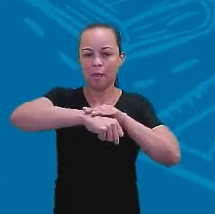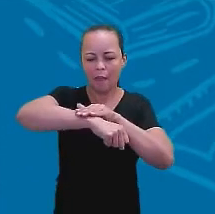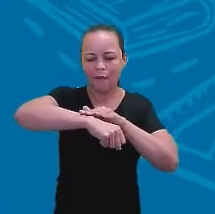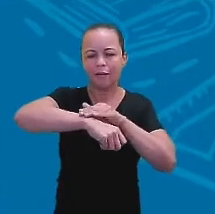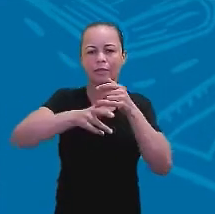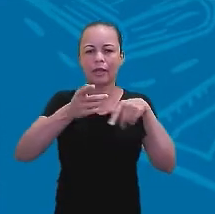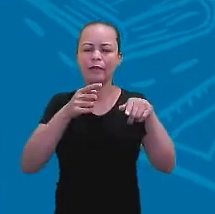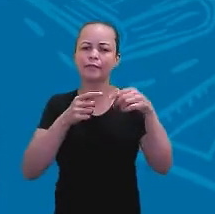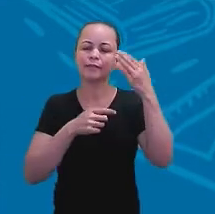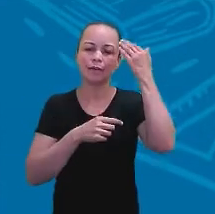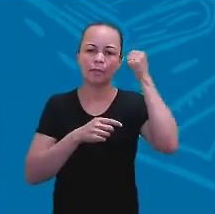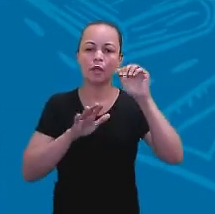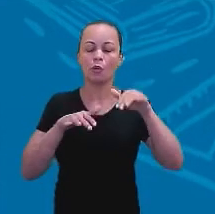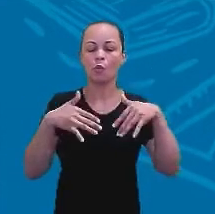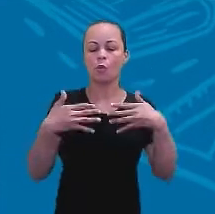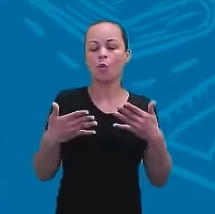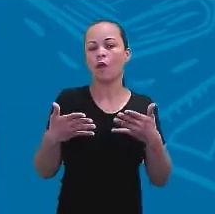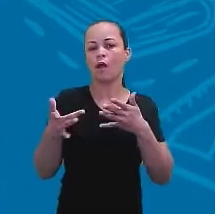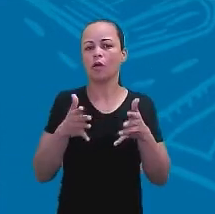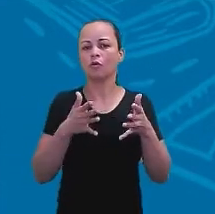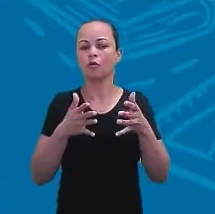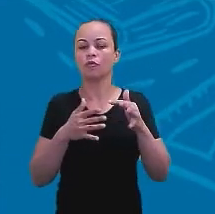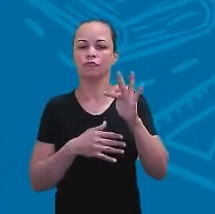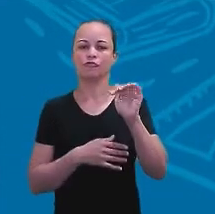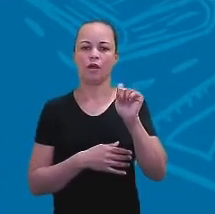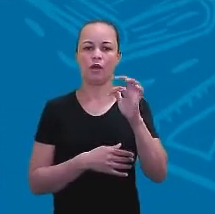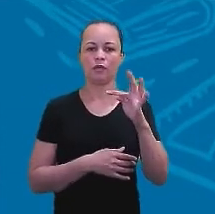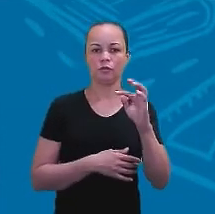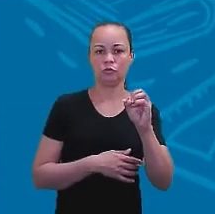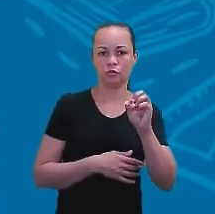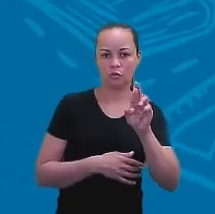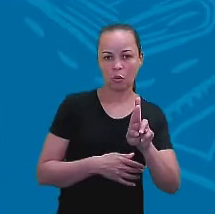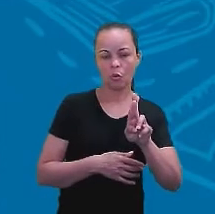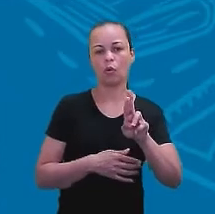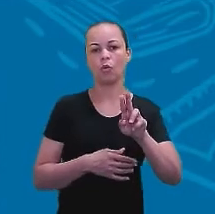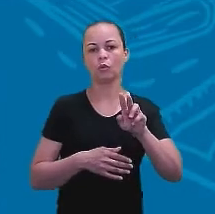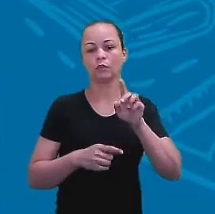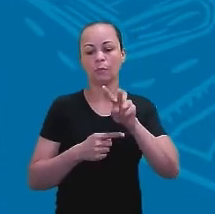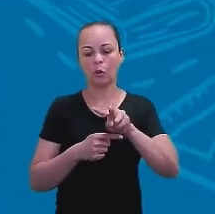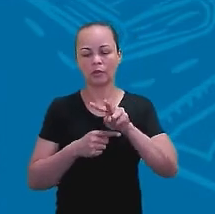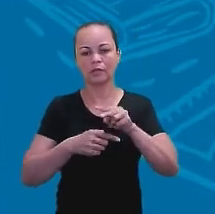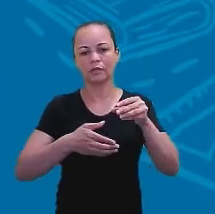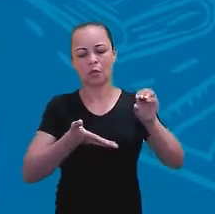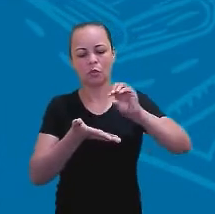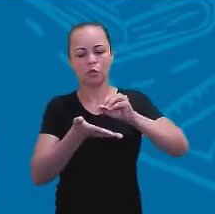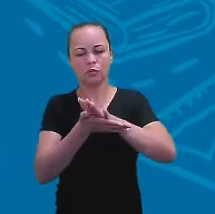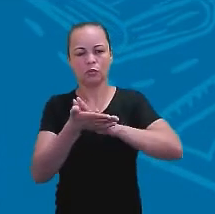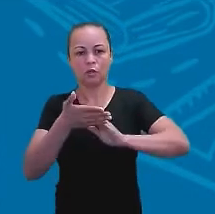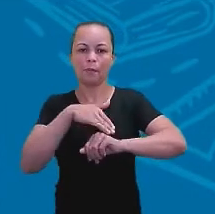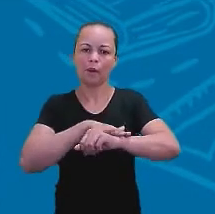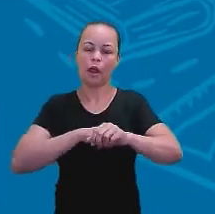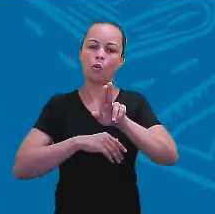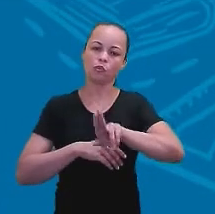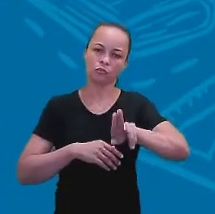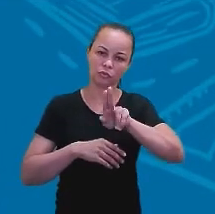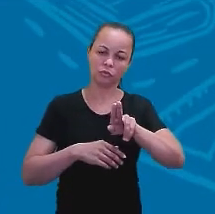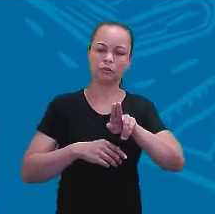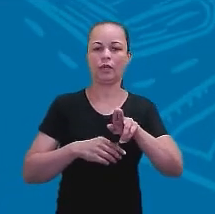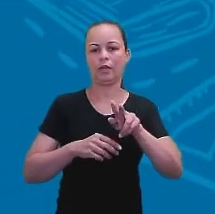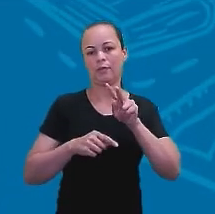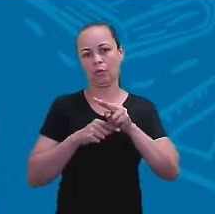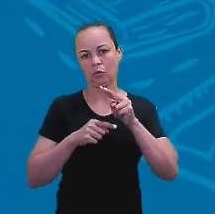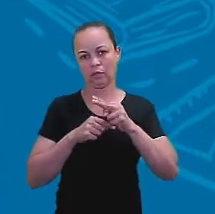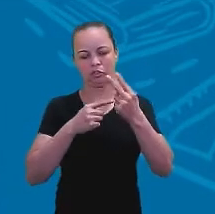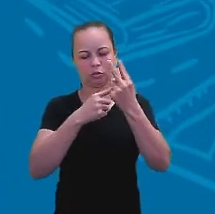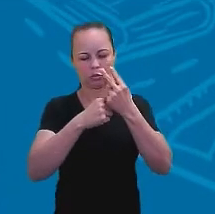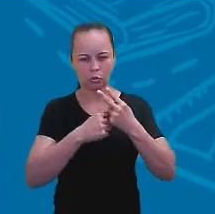tipo de proteção, tá certo? De fator de proteção mais adequado para a gente estar utilizando aí e protegendo,